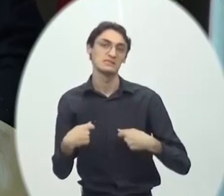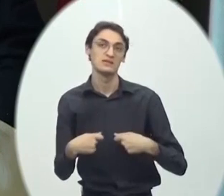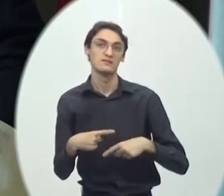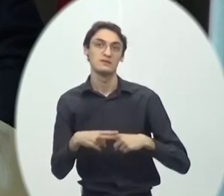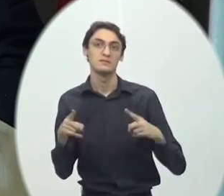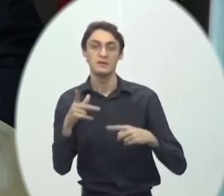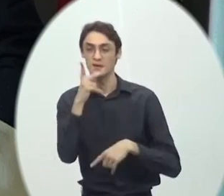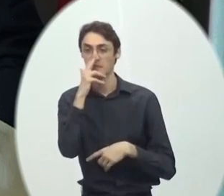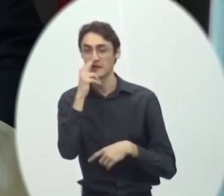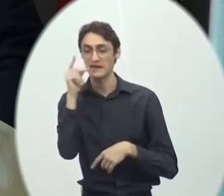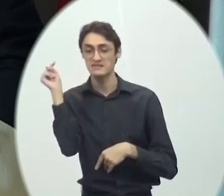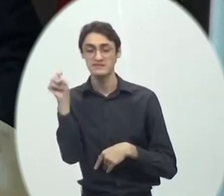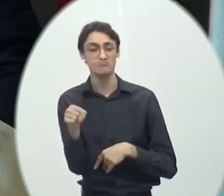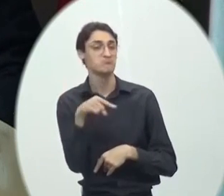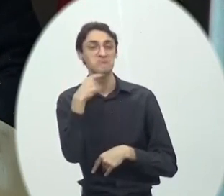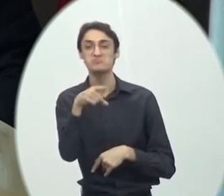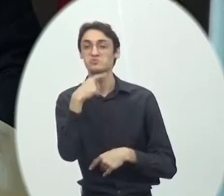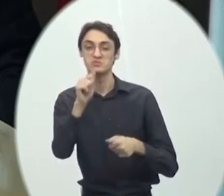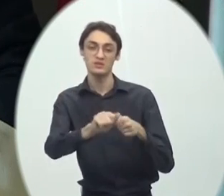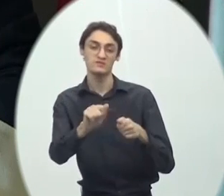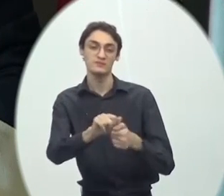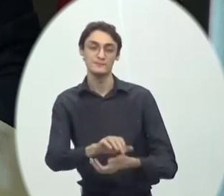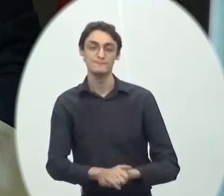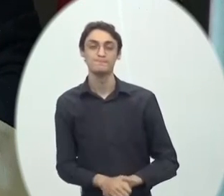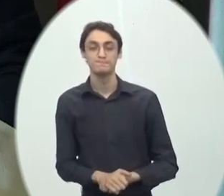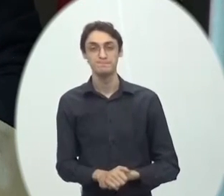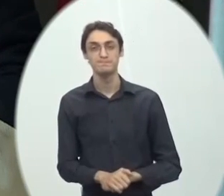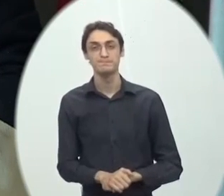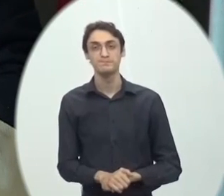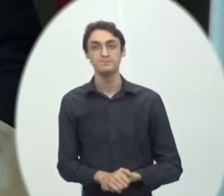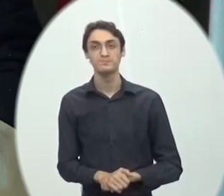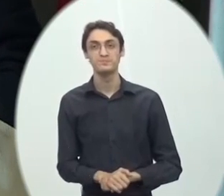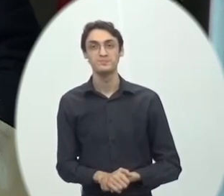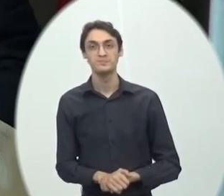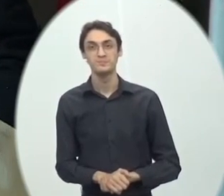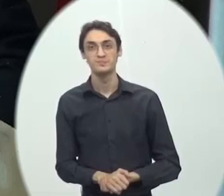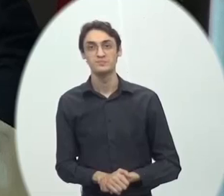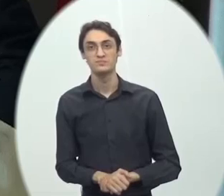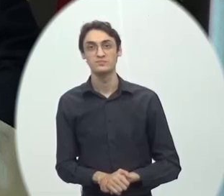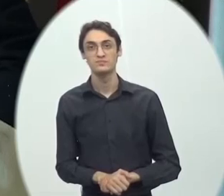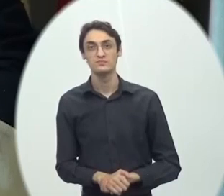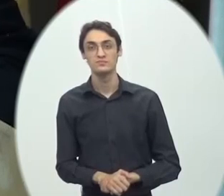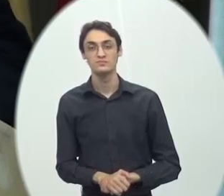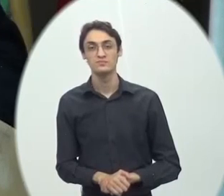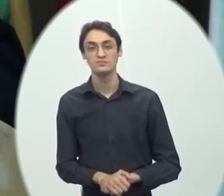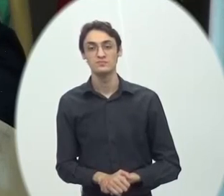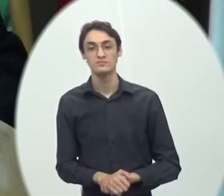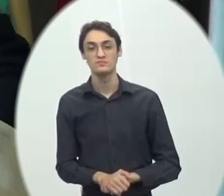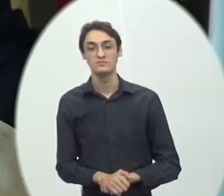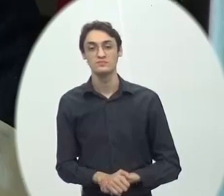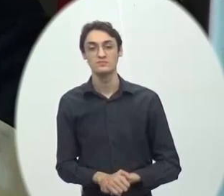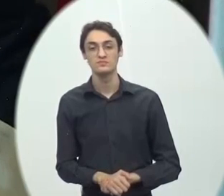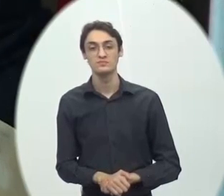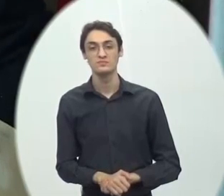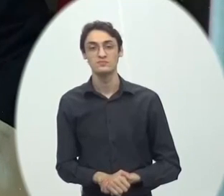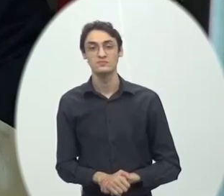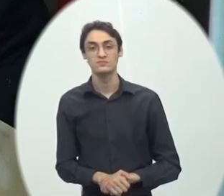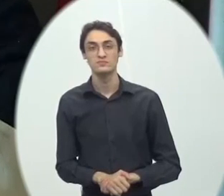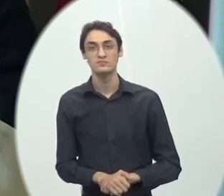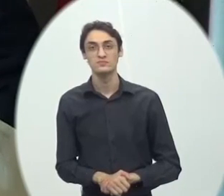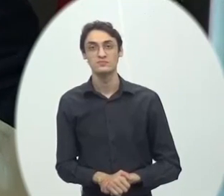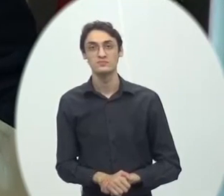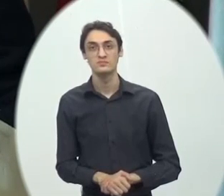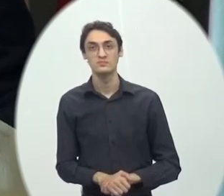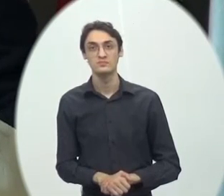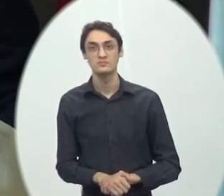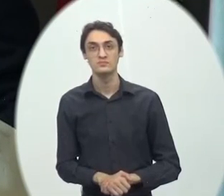ali que não quer sair daquele canto ali, que daqui a pouco nós vamos desenterrar. Mas, enfim... foi liberado